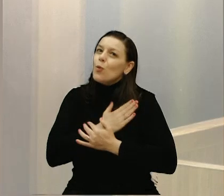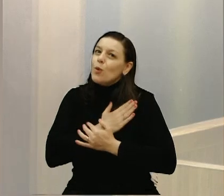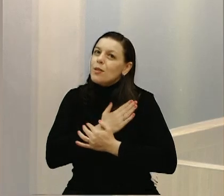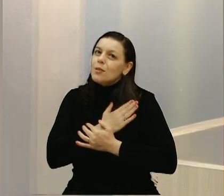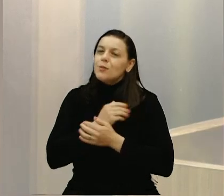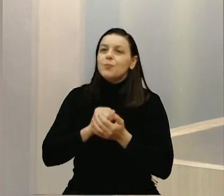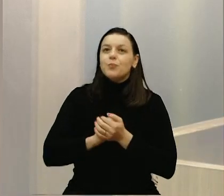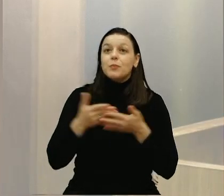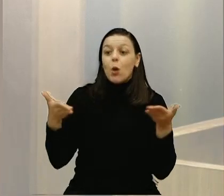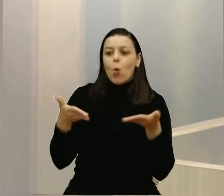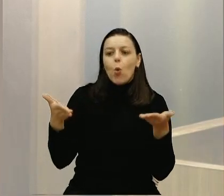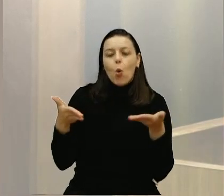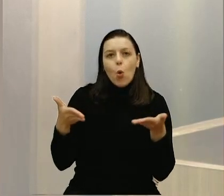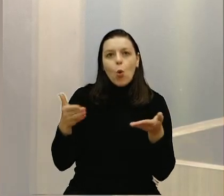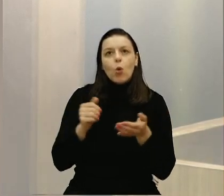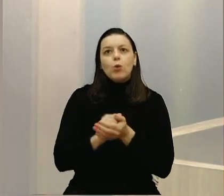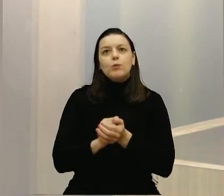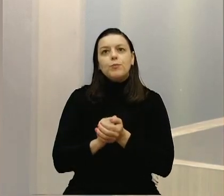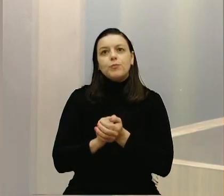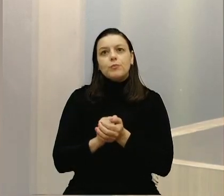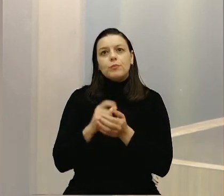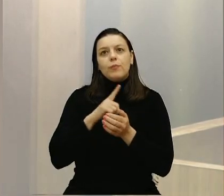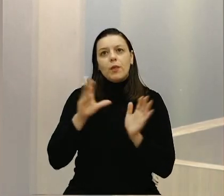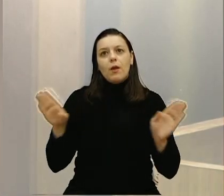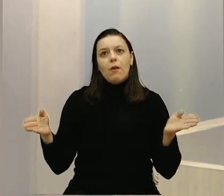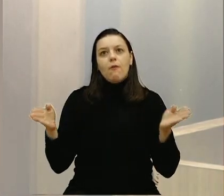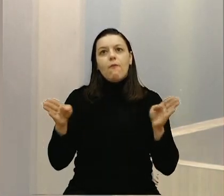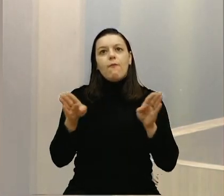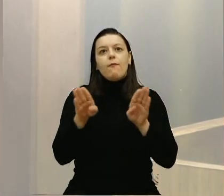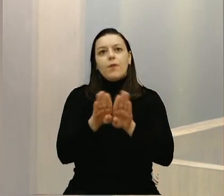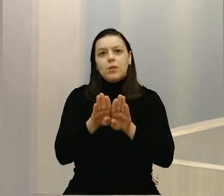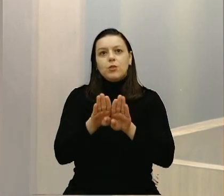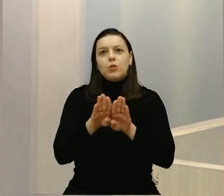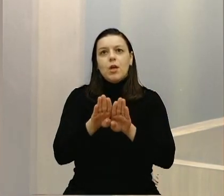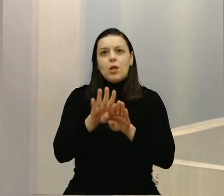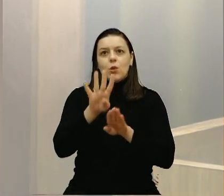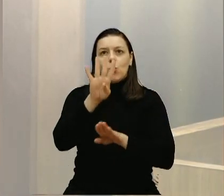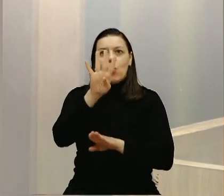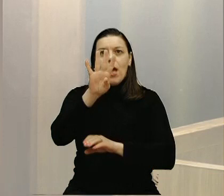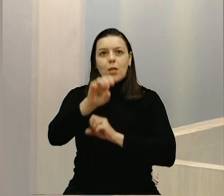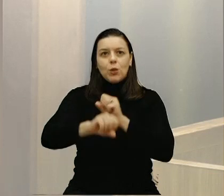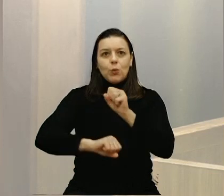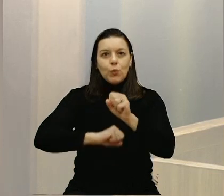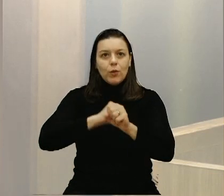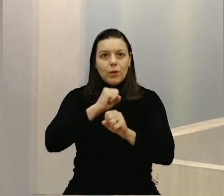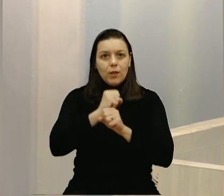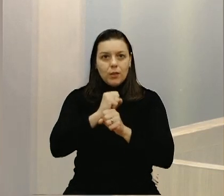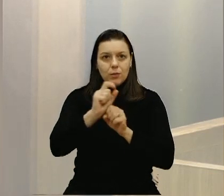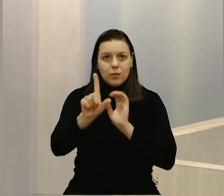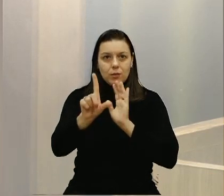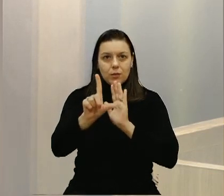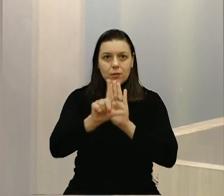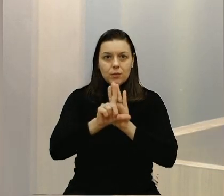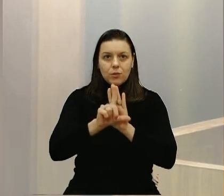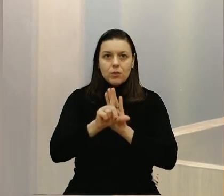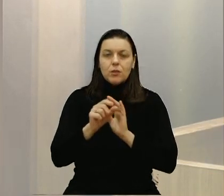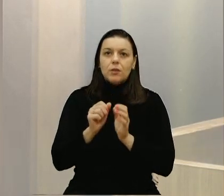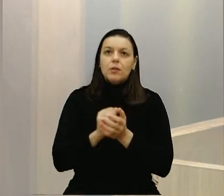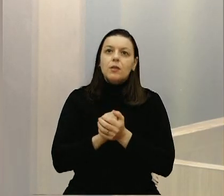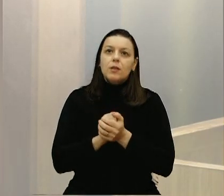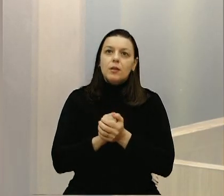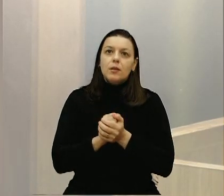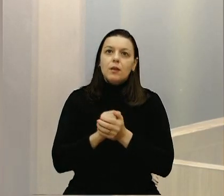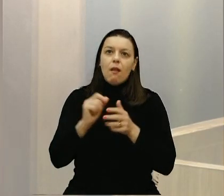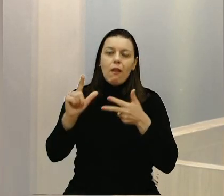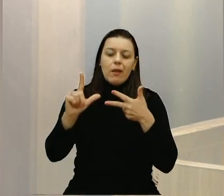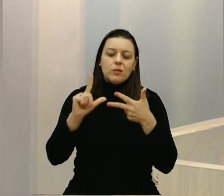Então, hoje, né, a gente está se encaminhando para fechar esse ciclo dos 4 anos da legislatura. Então, eu acho que eu